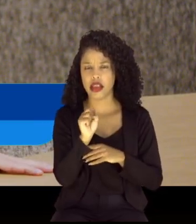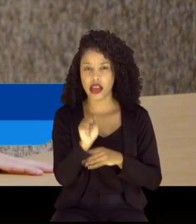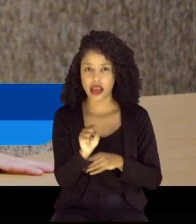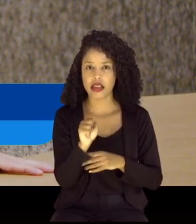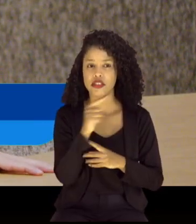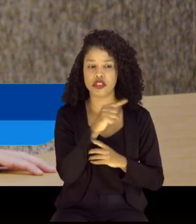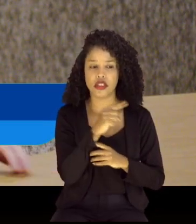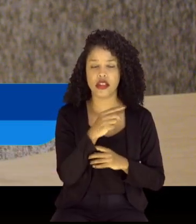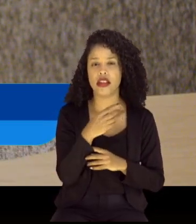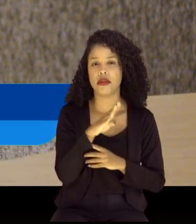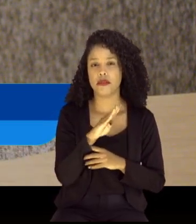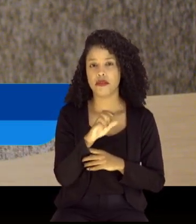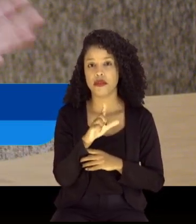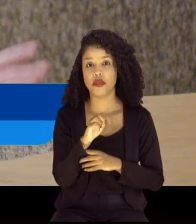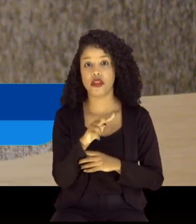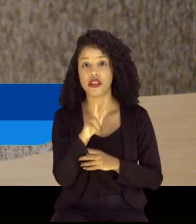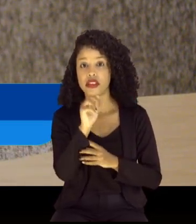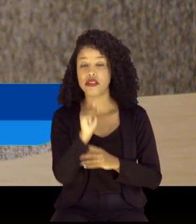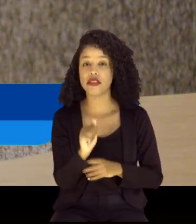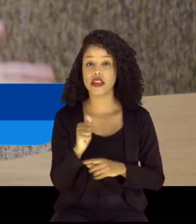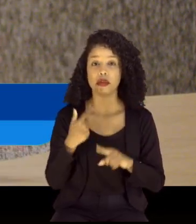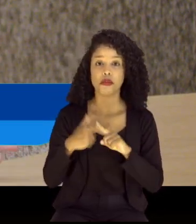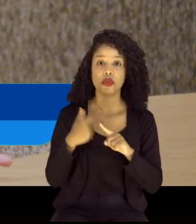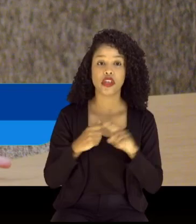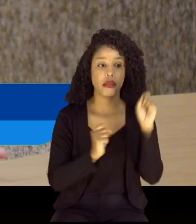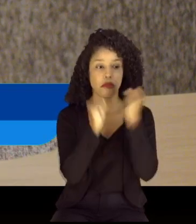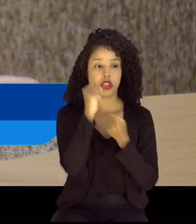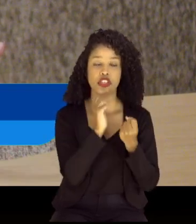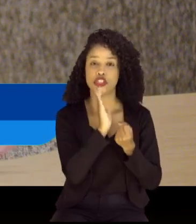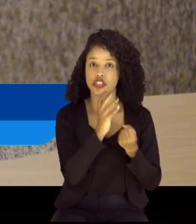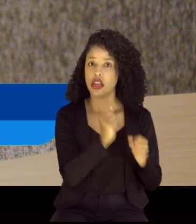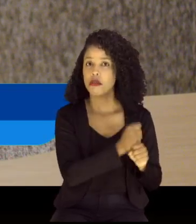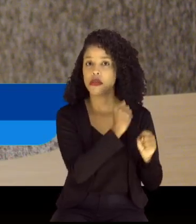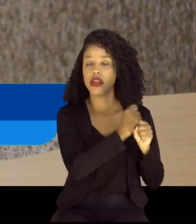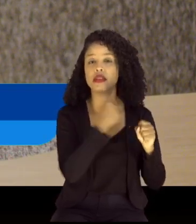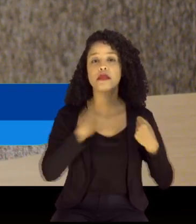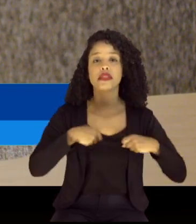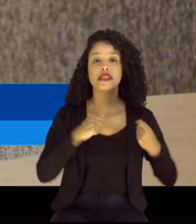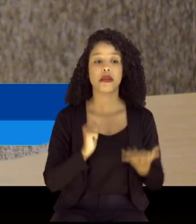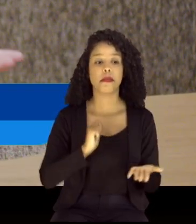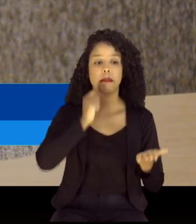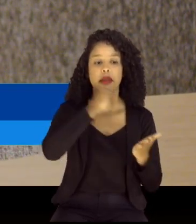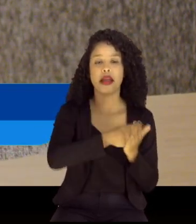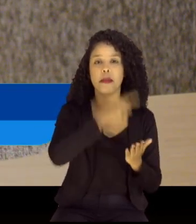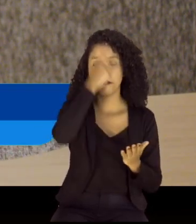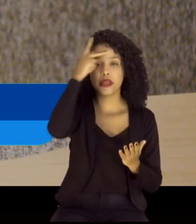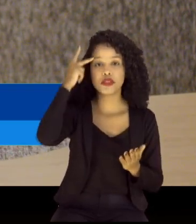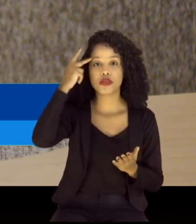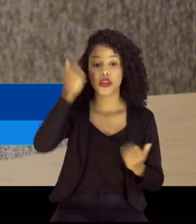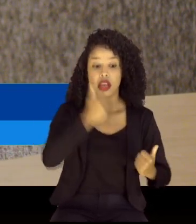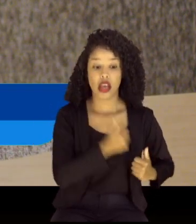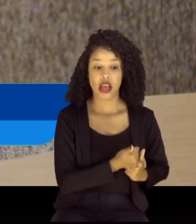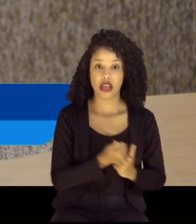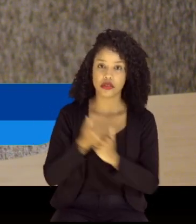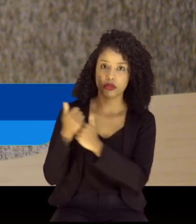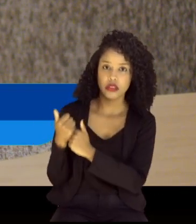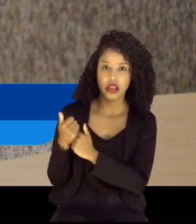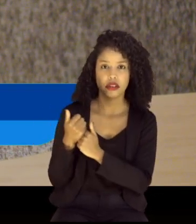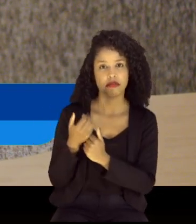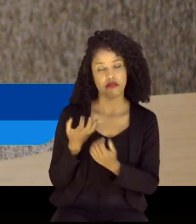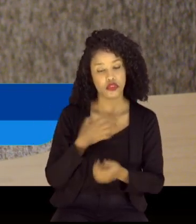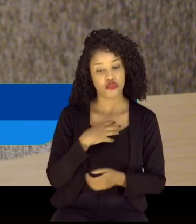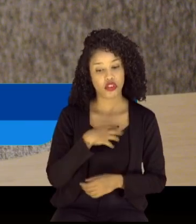refinaria, porque tem que pagar a conta de quem financiou a campanha dele, né? Inclusive de maneira não muito